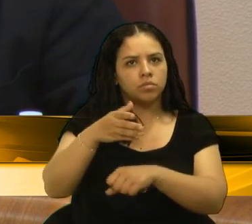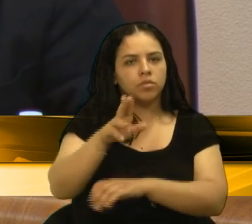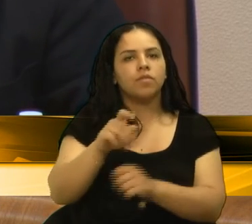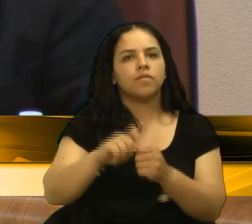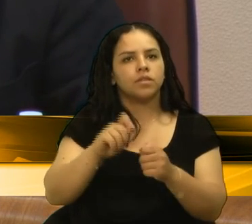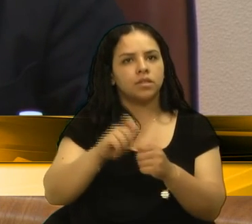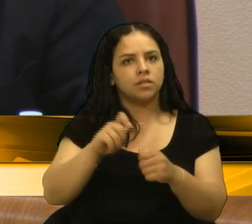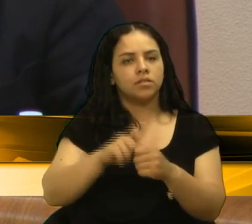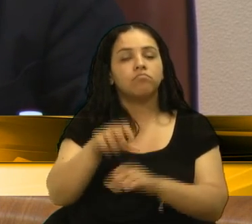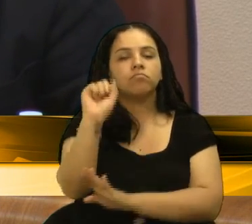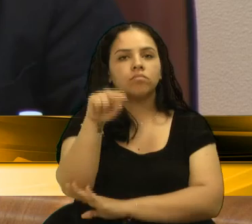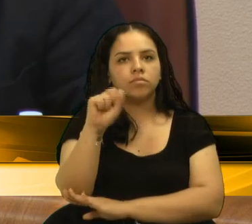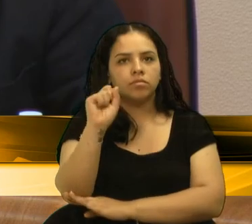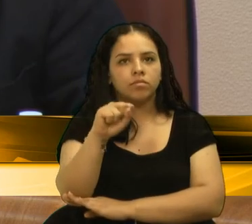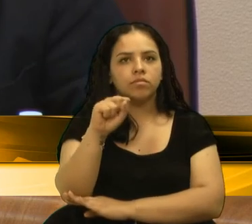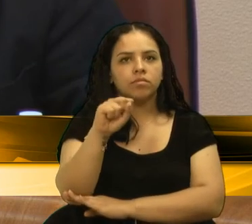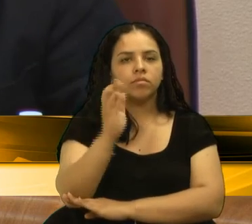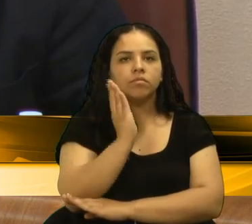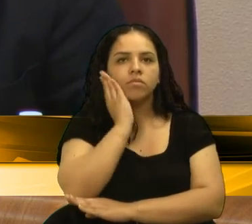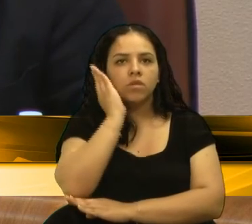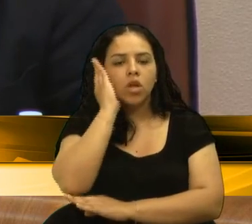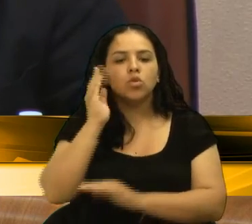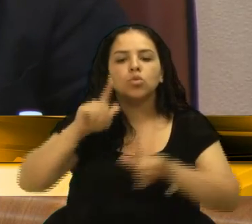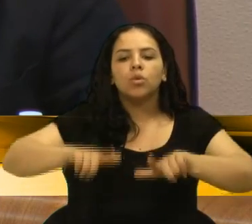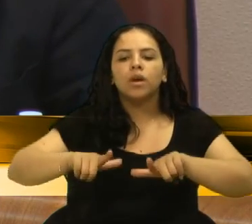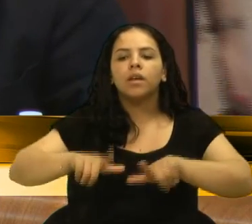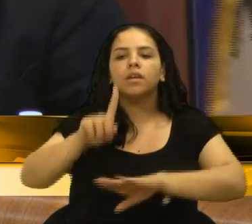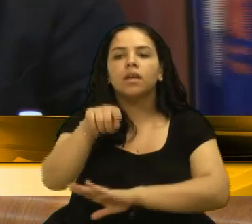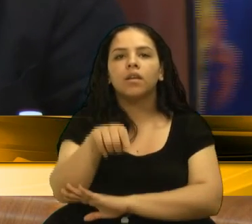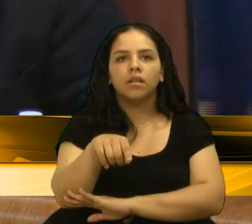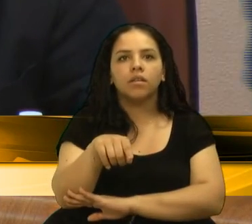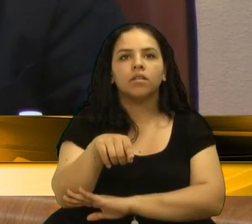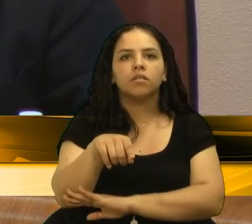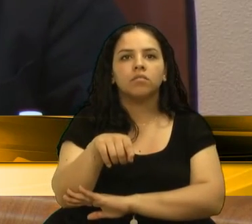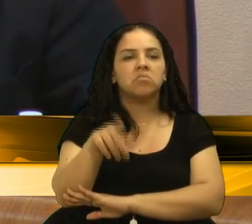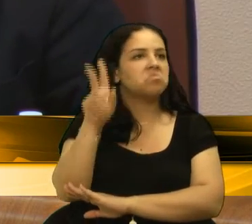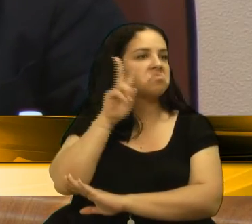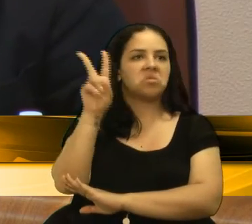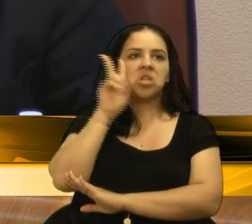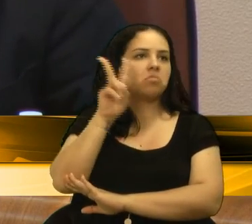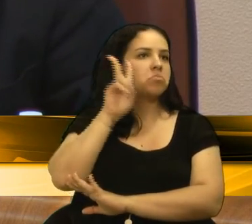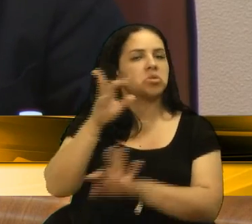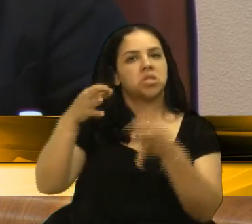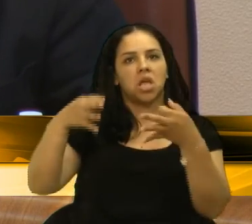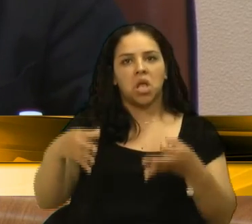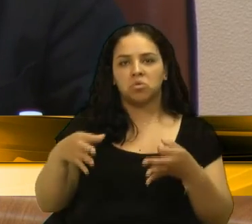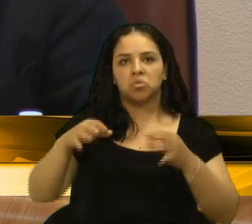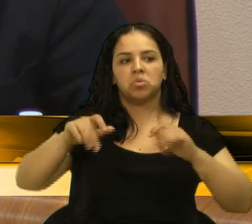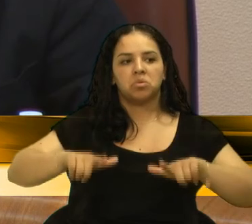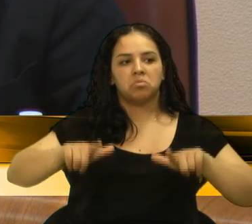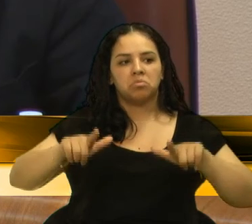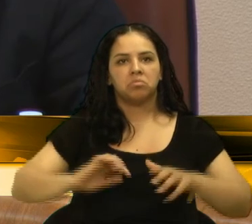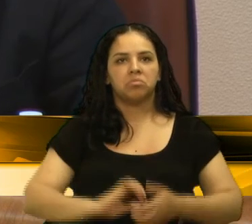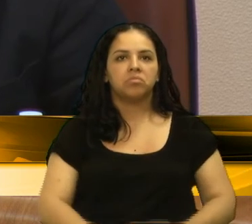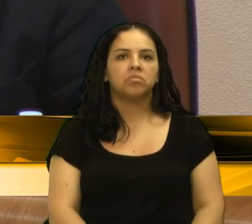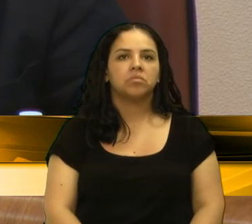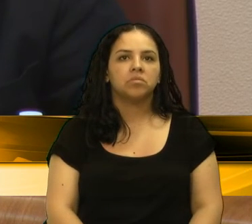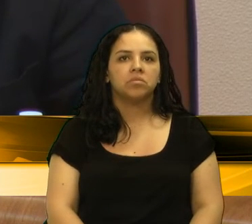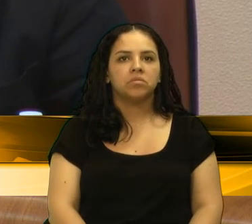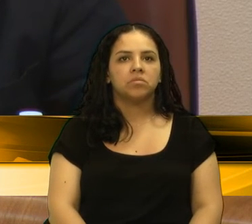sim. Doutora Cássia Kuhn, onde era o evento? Senhora Mirângela Rossi, eu não lembro exatamente. Ele iniciava, mas ele tinha